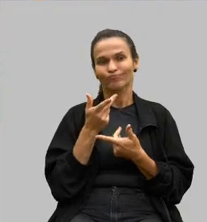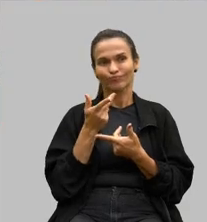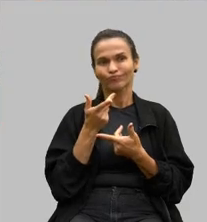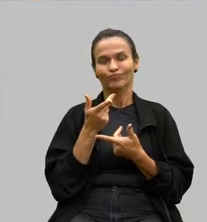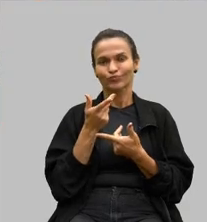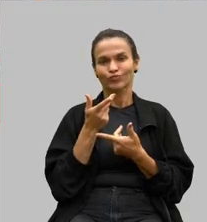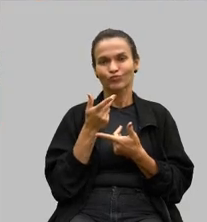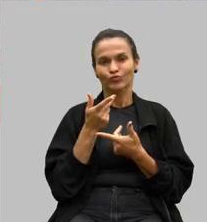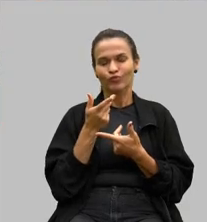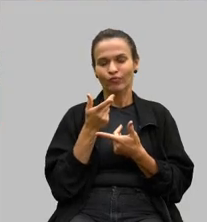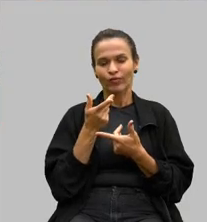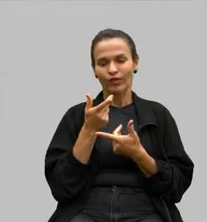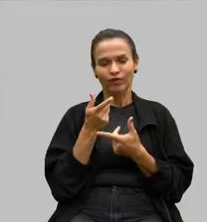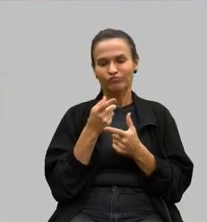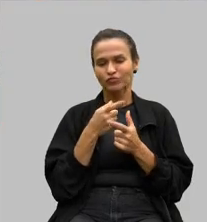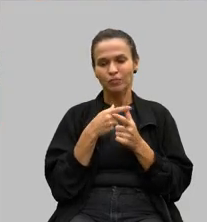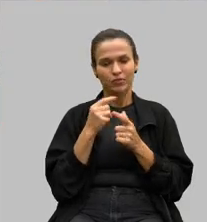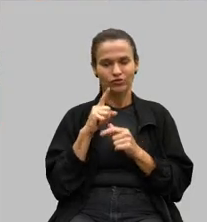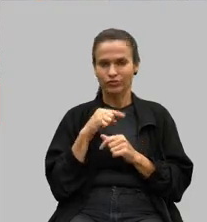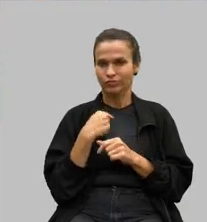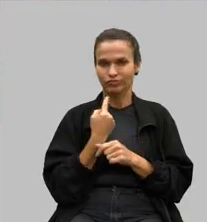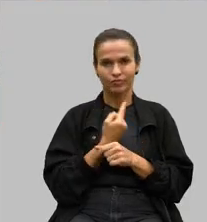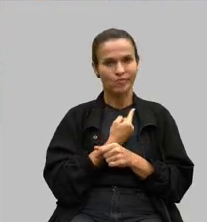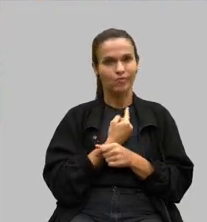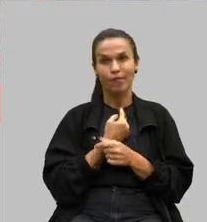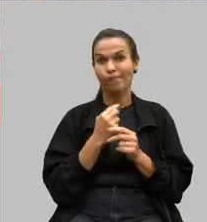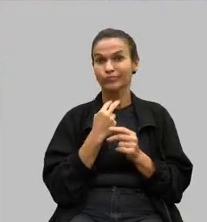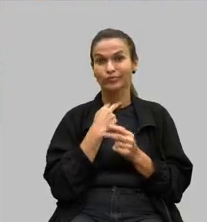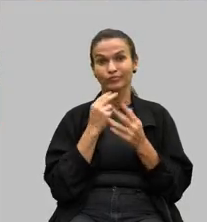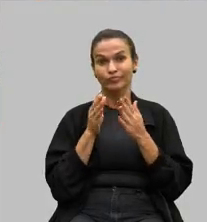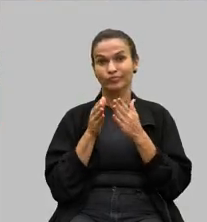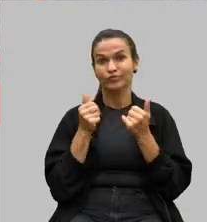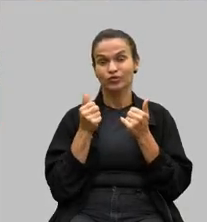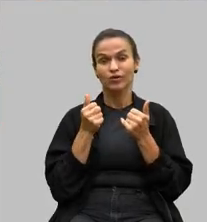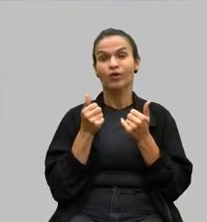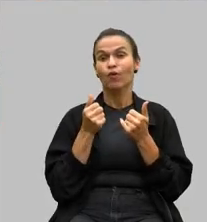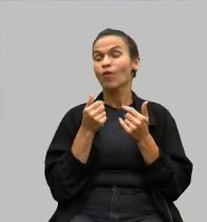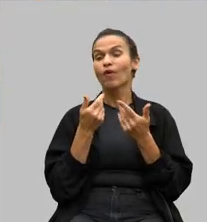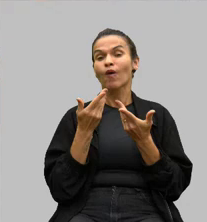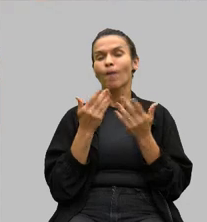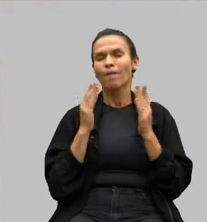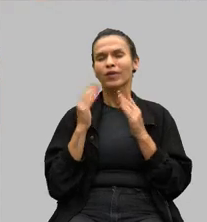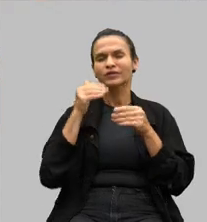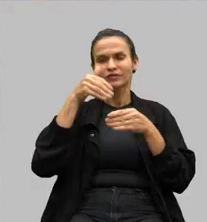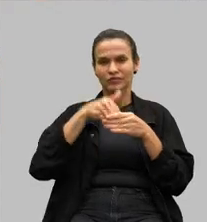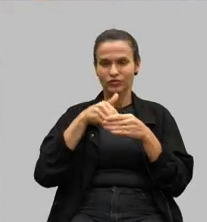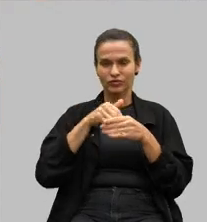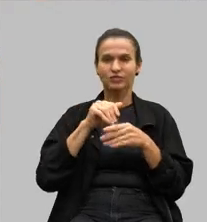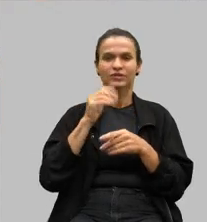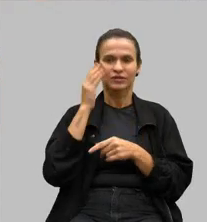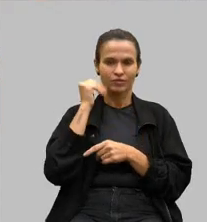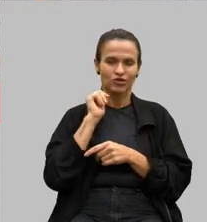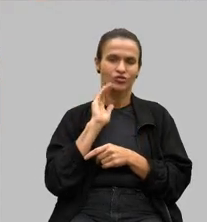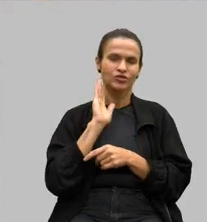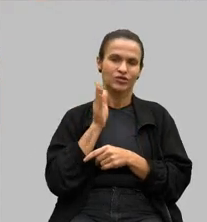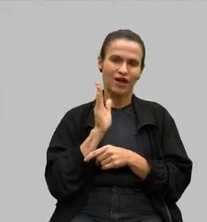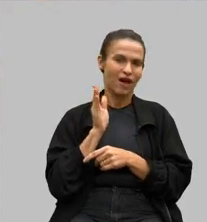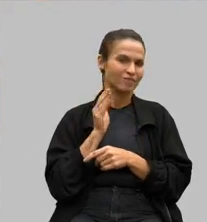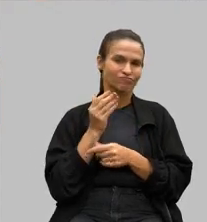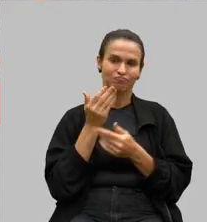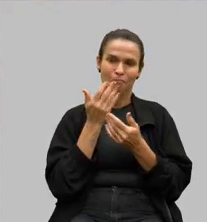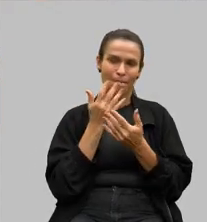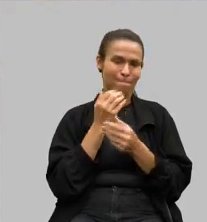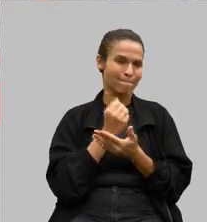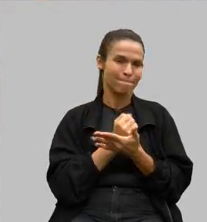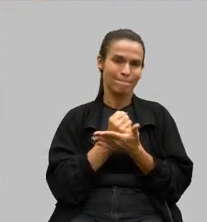judicializado que nem depende mais eu não posso nem pedir quando será votado porque eu sei que já nós já passamos dessa fase mas eu